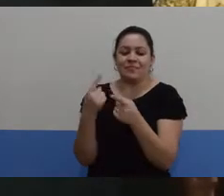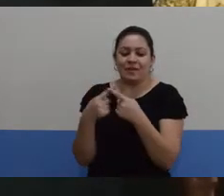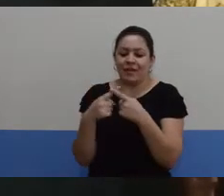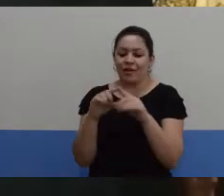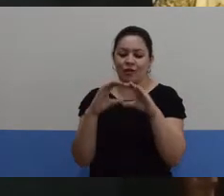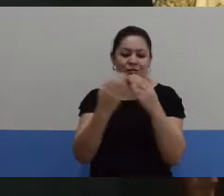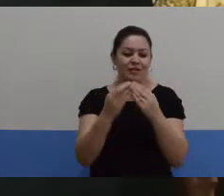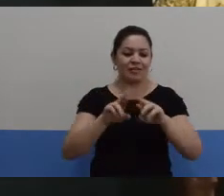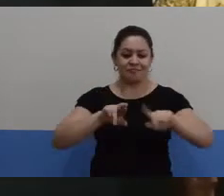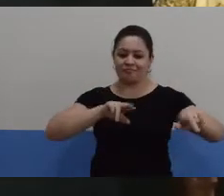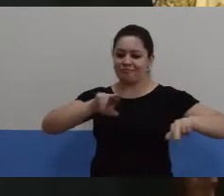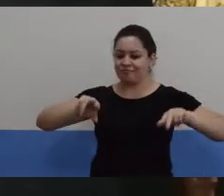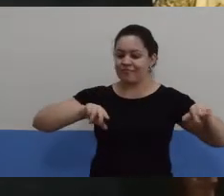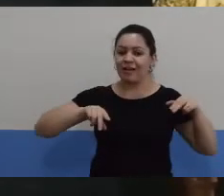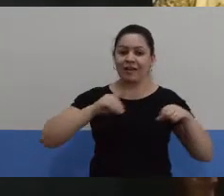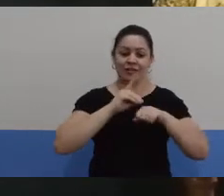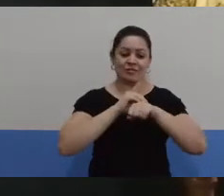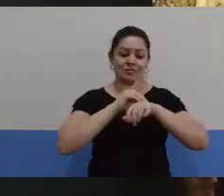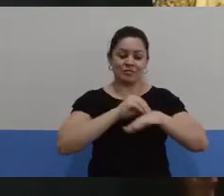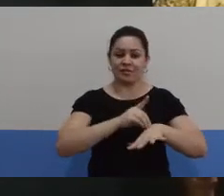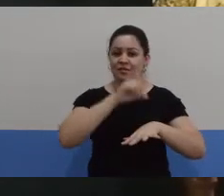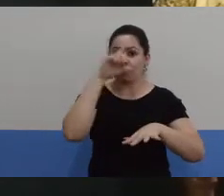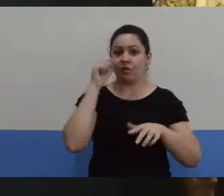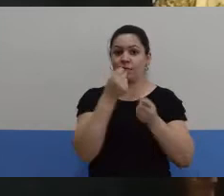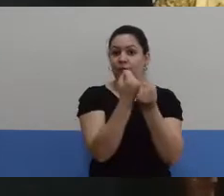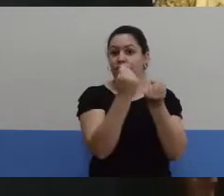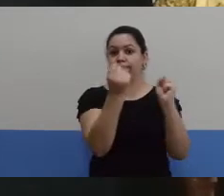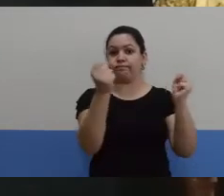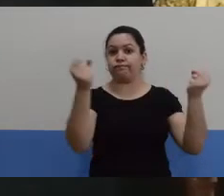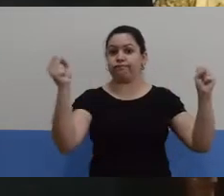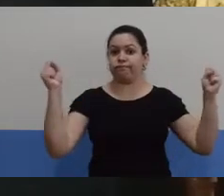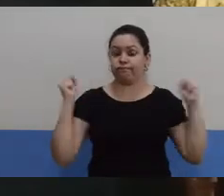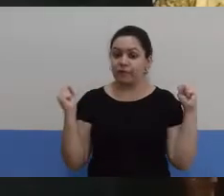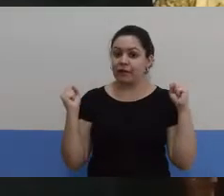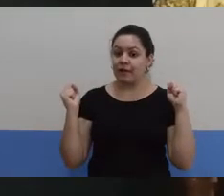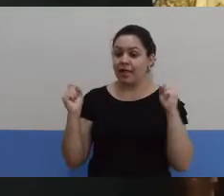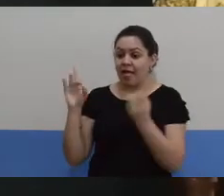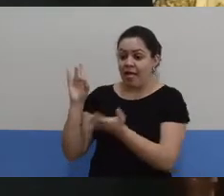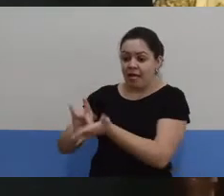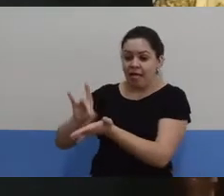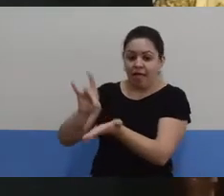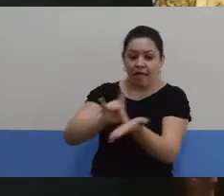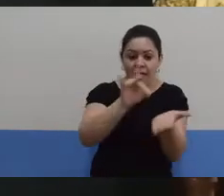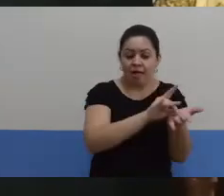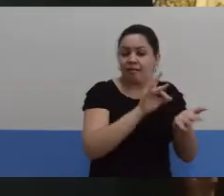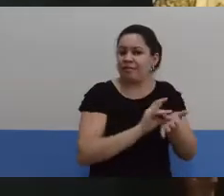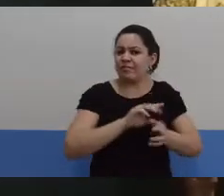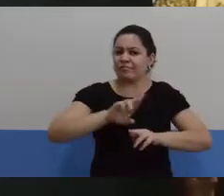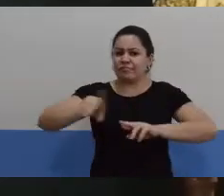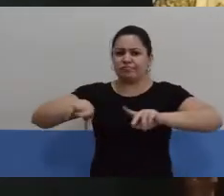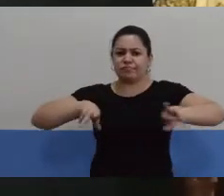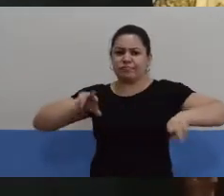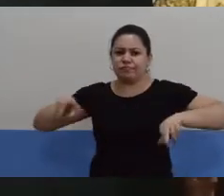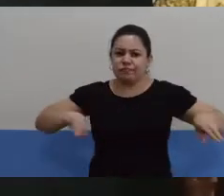Diocese de Guarapuava, que ela é, como diz Dom Hamilton, é enorme, Então, as realidades são muito diferentes, mas nós precisamos elencar quais são os grupos